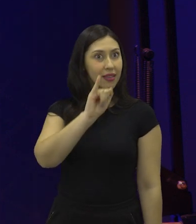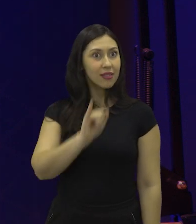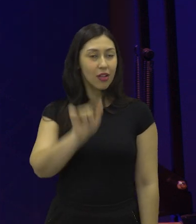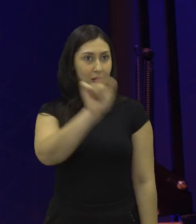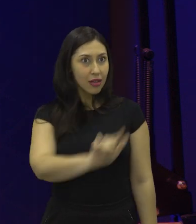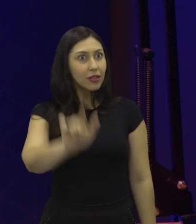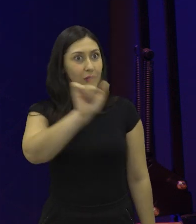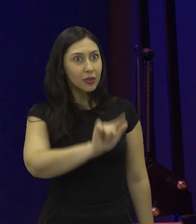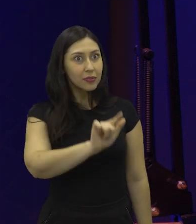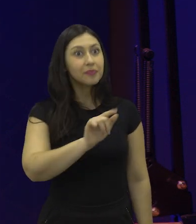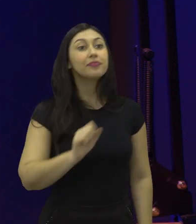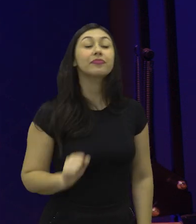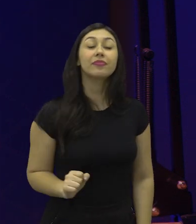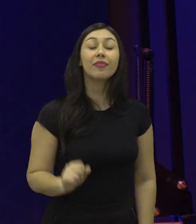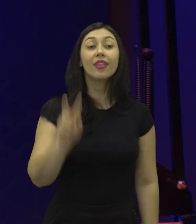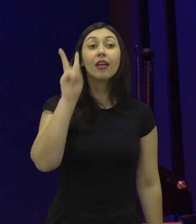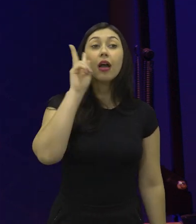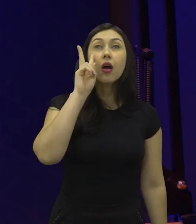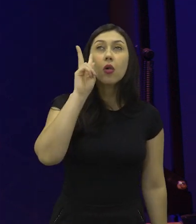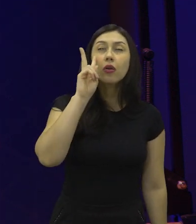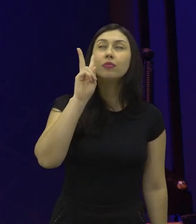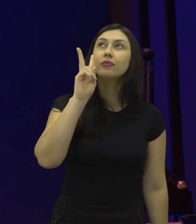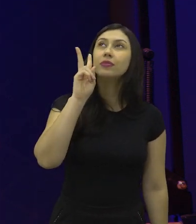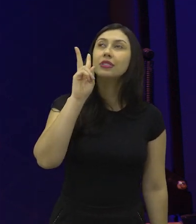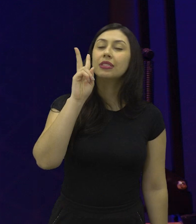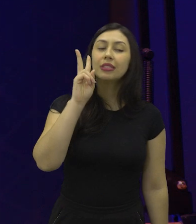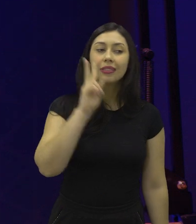era minha professora do ensino médio. E eu lembro que ela...